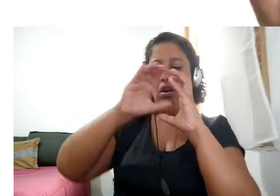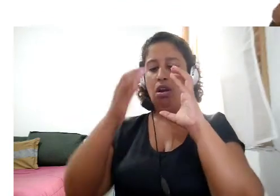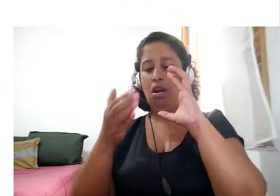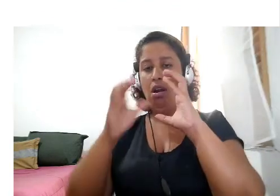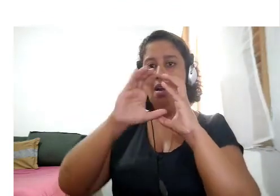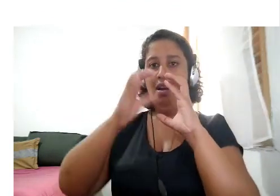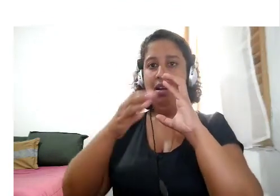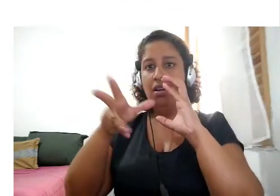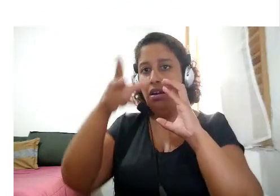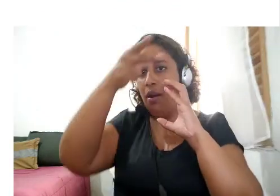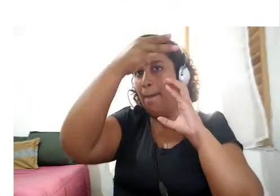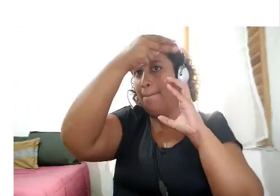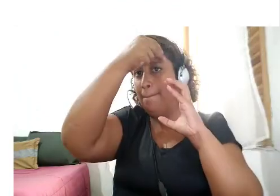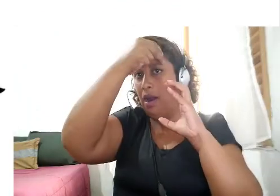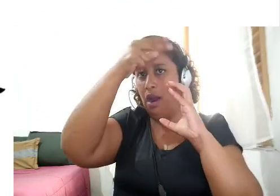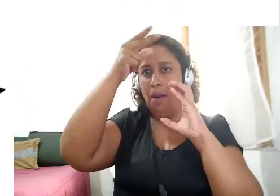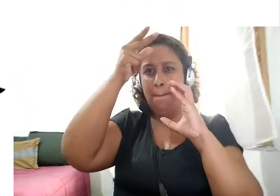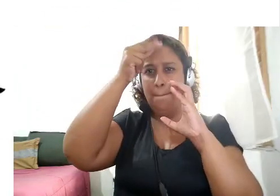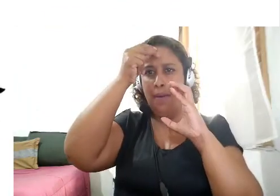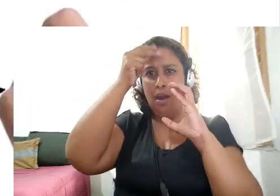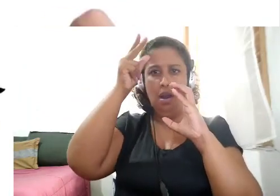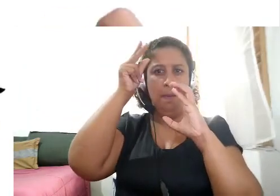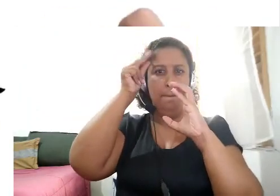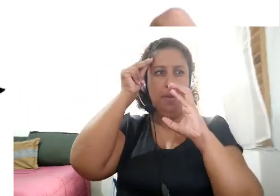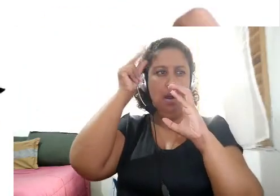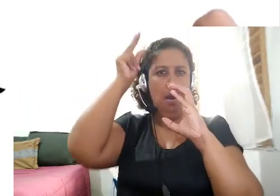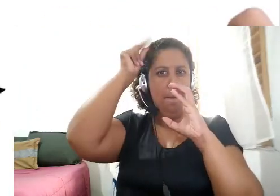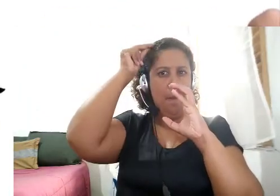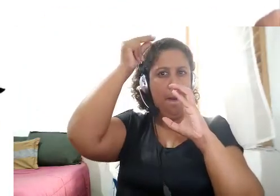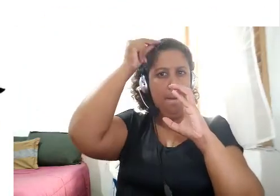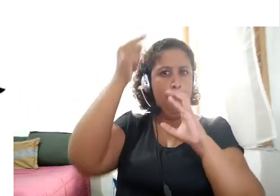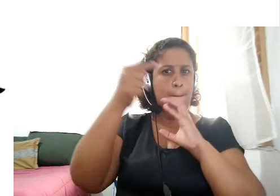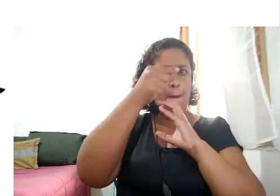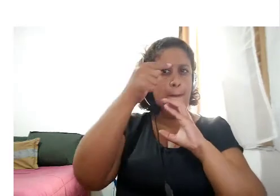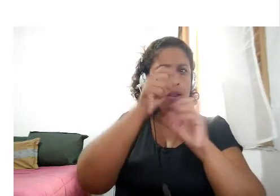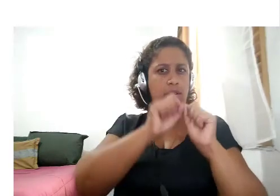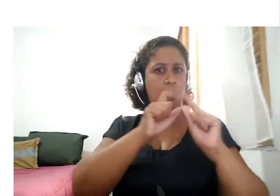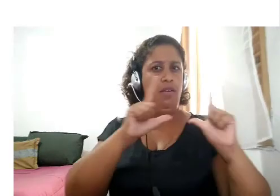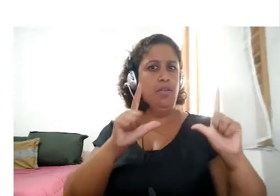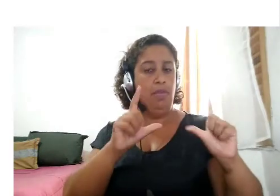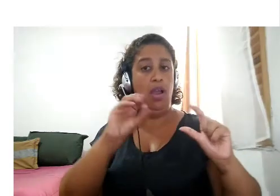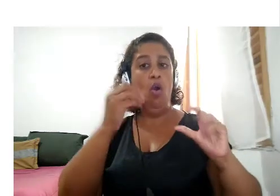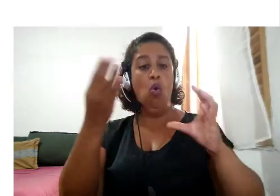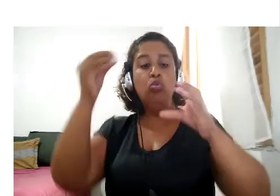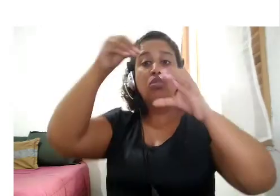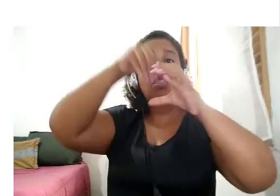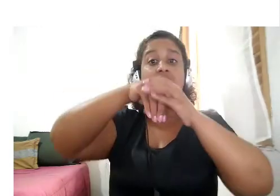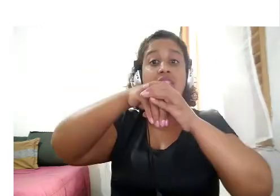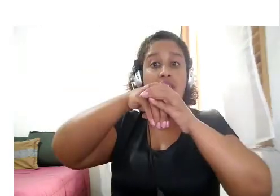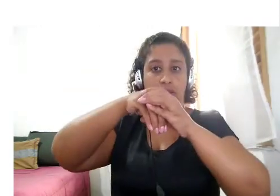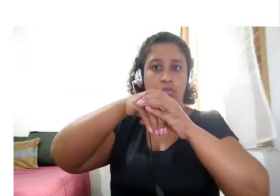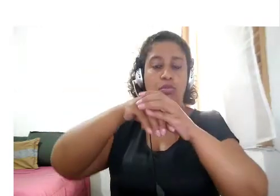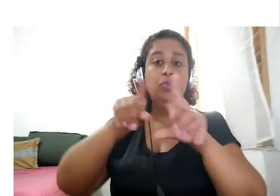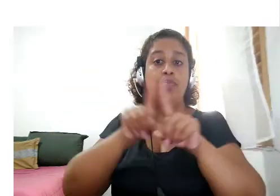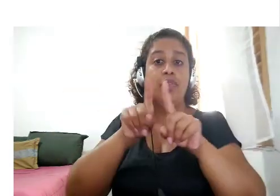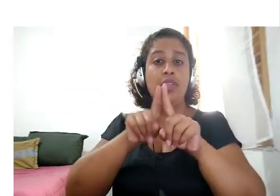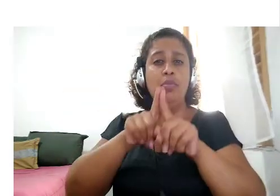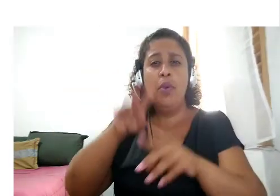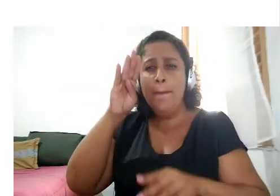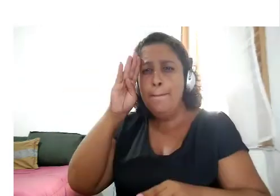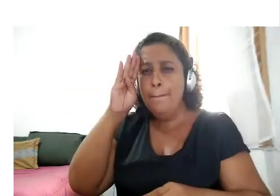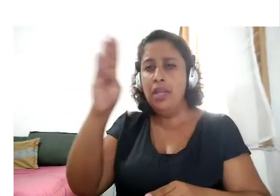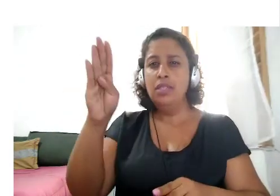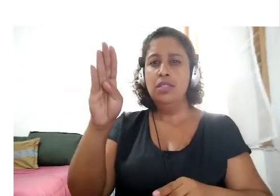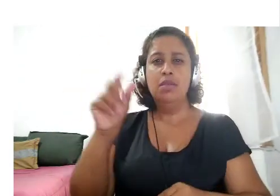potenciais dendríticos e, globalmente, campos de potenciais locais. Mas afinal de contas, como isso tudo ocorre no ponto